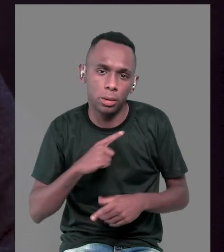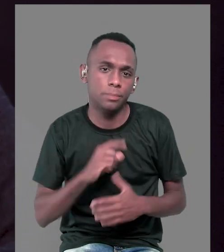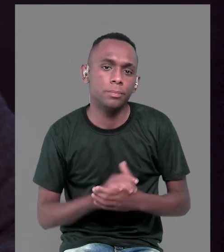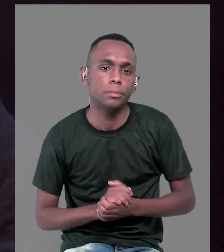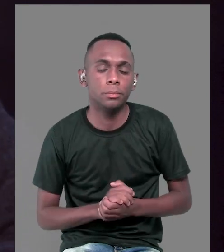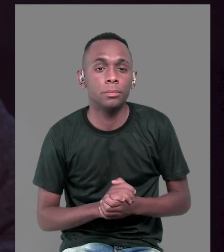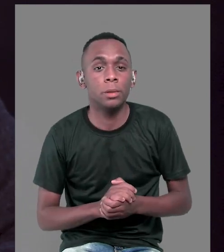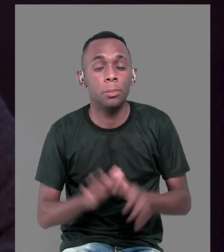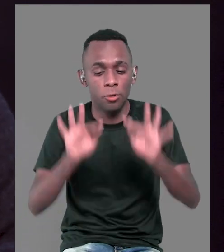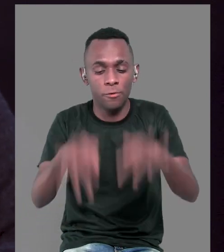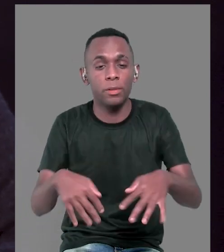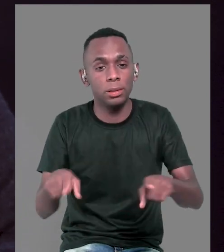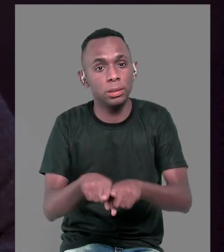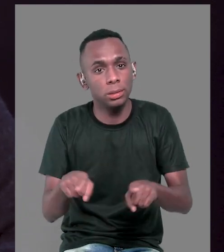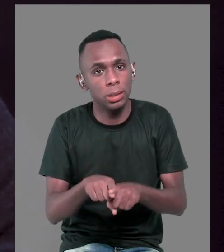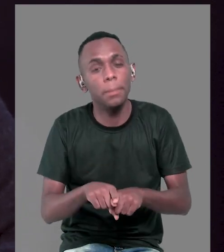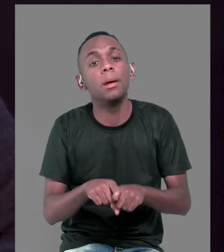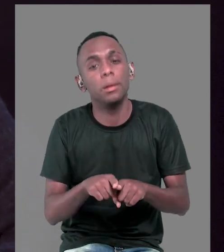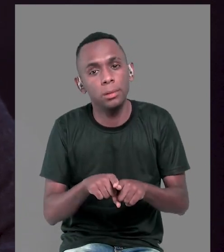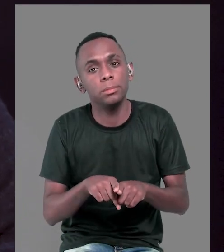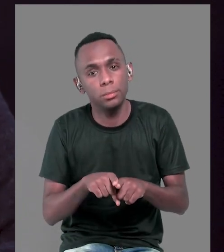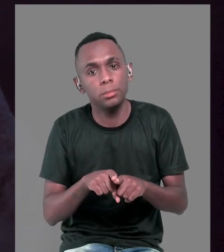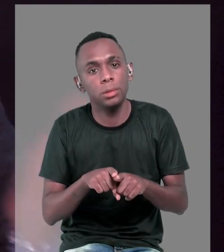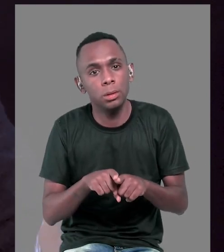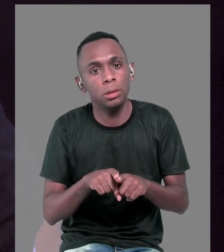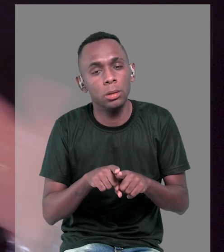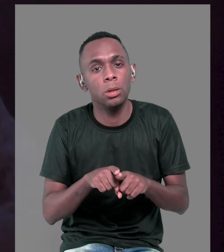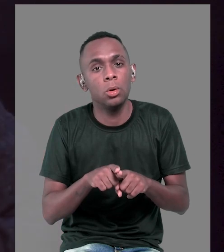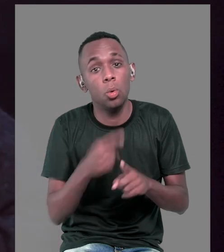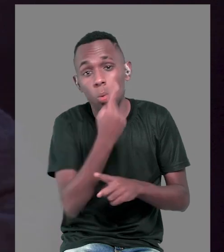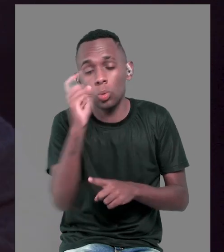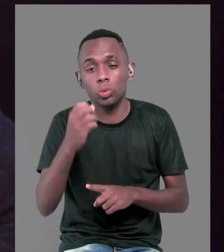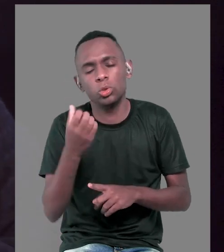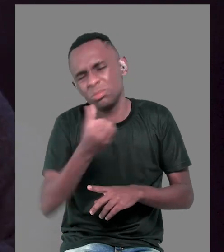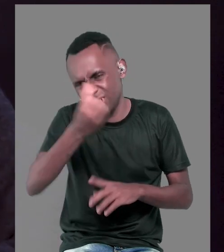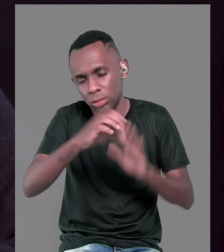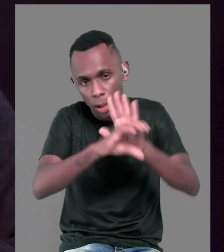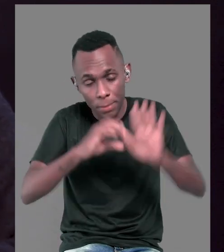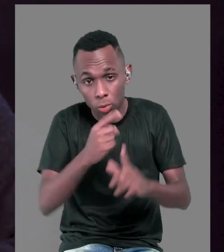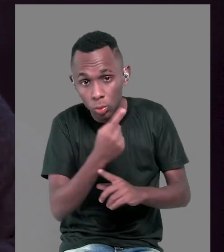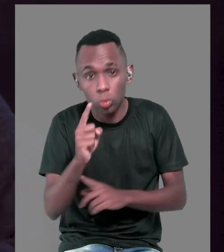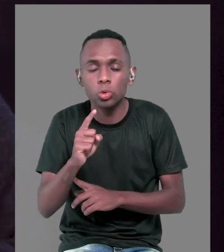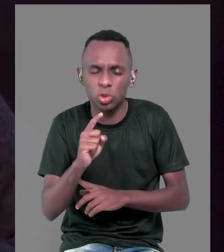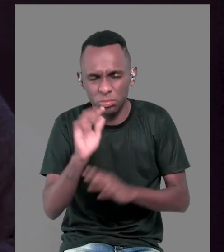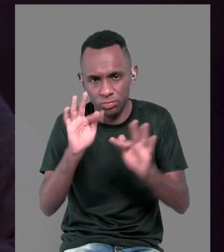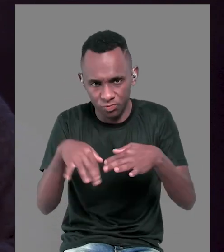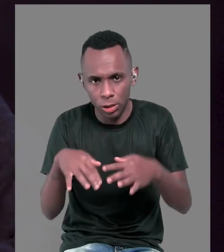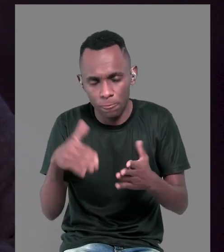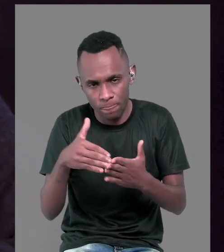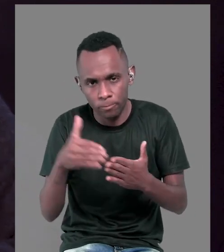eu chego ao 6º e último capítulo, não o último, mas o capítulo final,